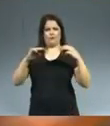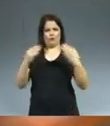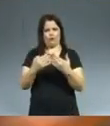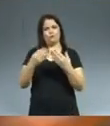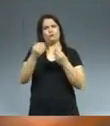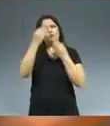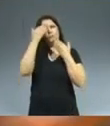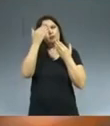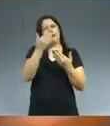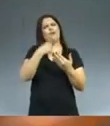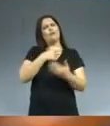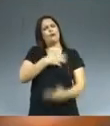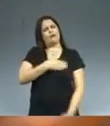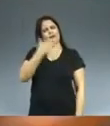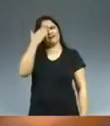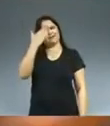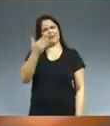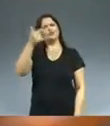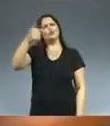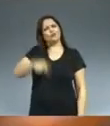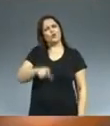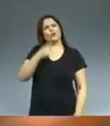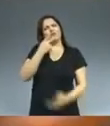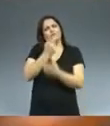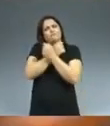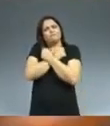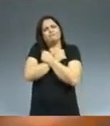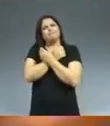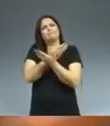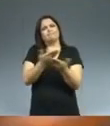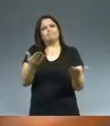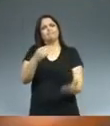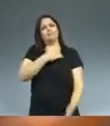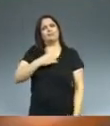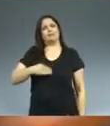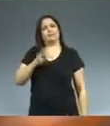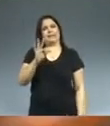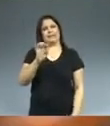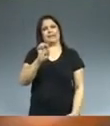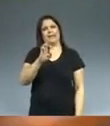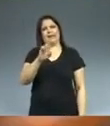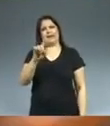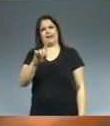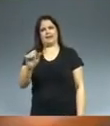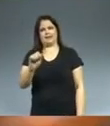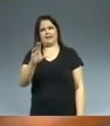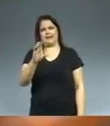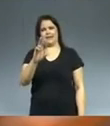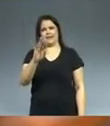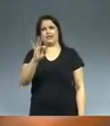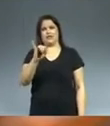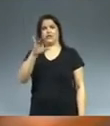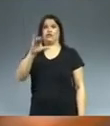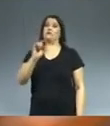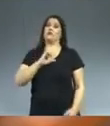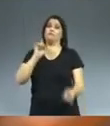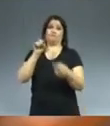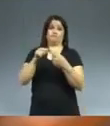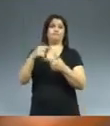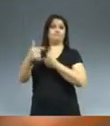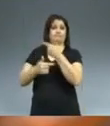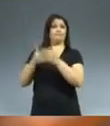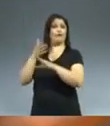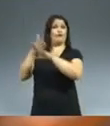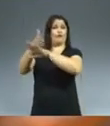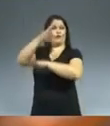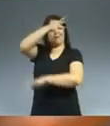Eu que agradeço Leandro trago aqui mais uma vez um abraço da ministra Tereza Cristina que está justamente em missão na aí na